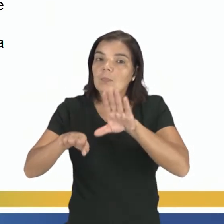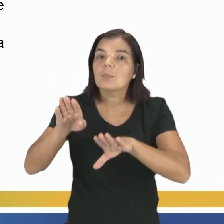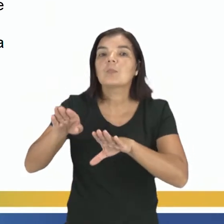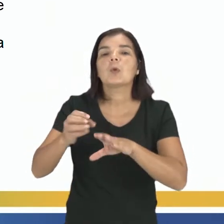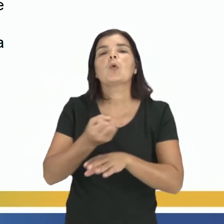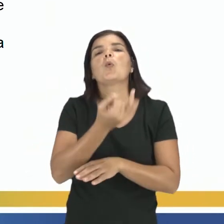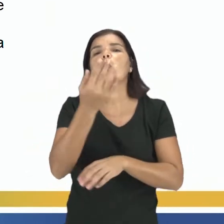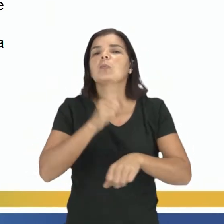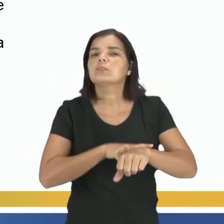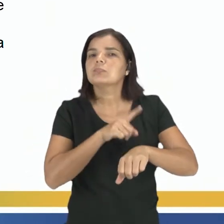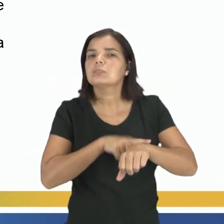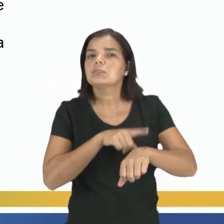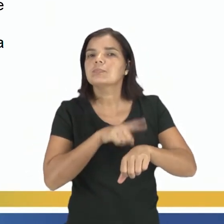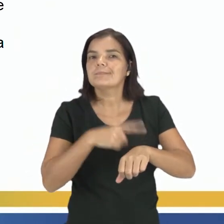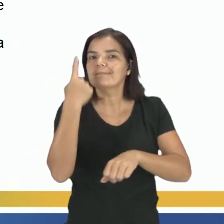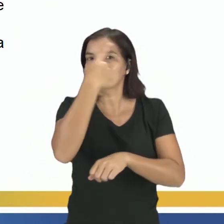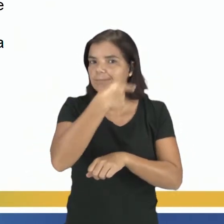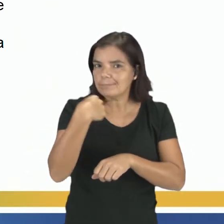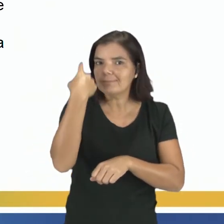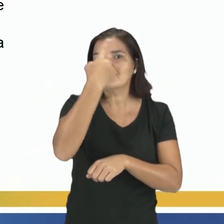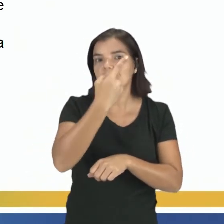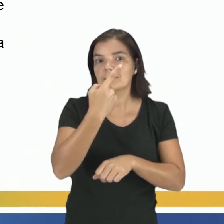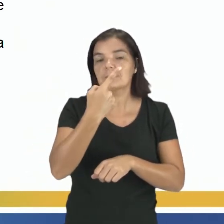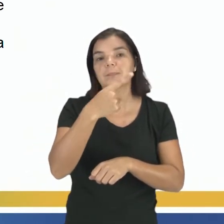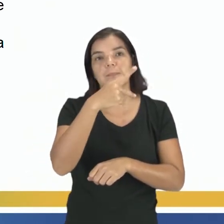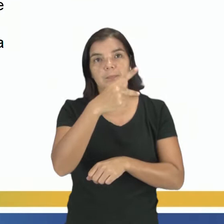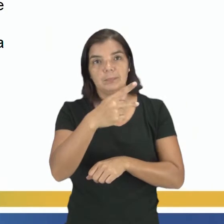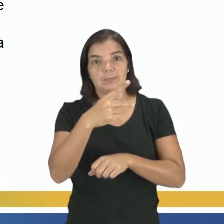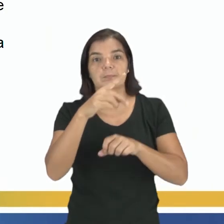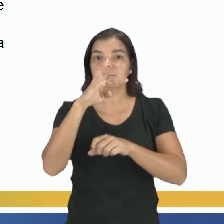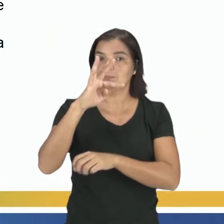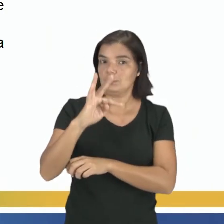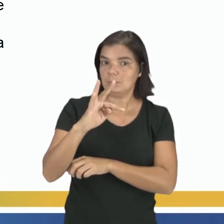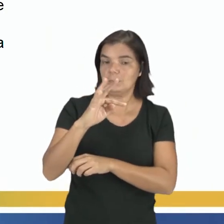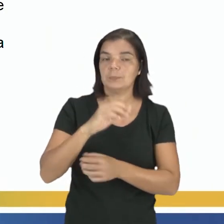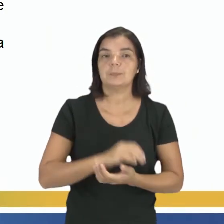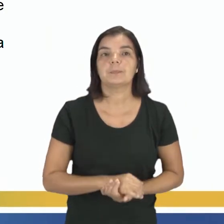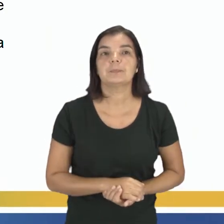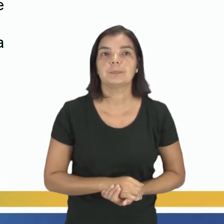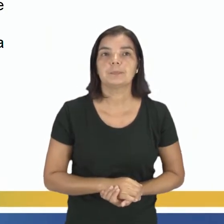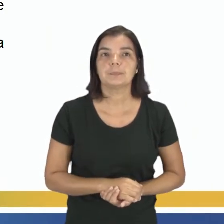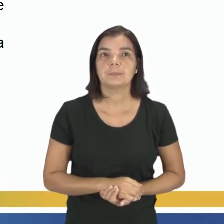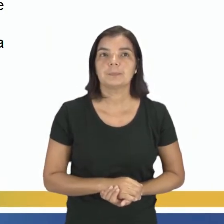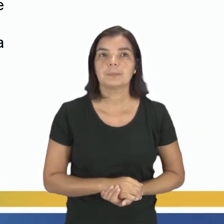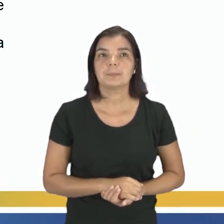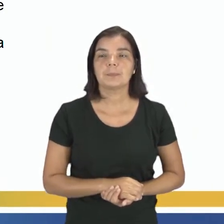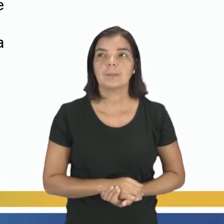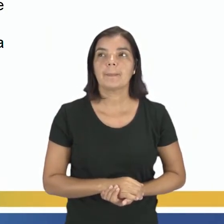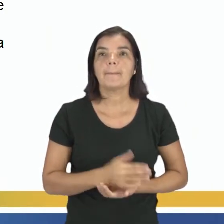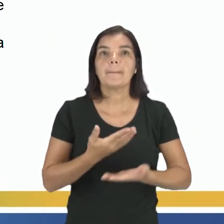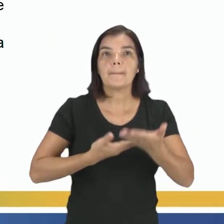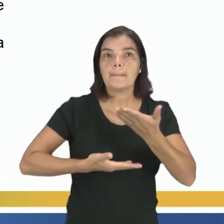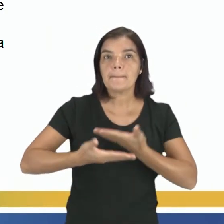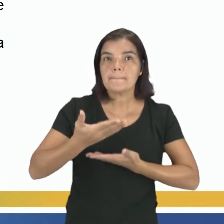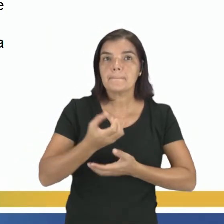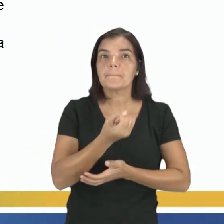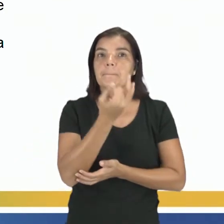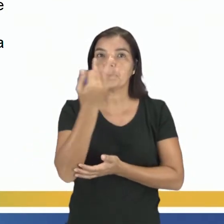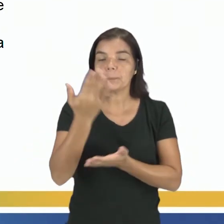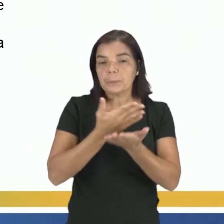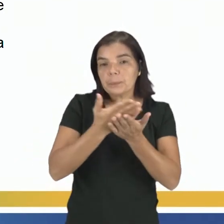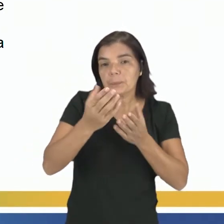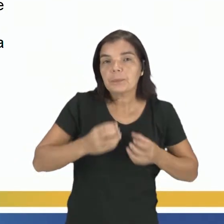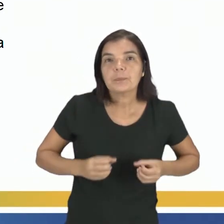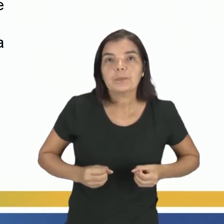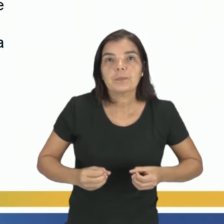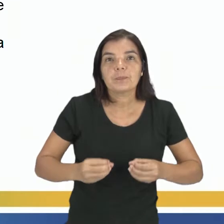de quanto tempo passar, né? Por isso que eu digo que é P em função de T, tá? Em relação à quantidade inicial